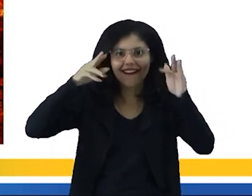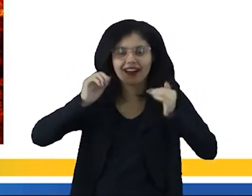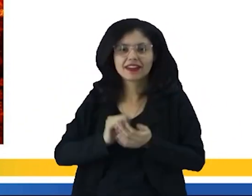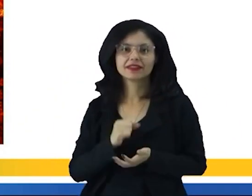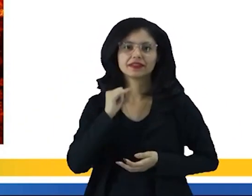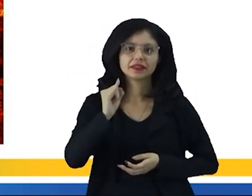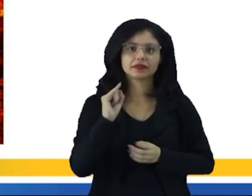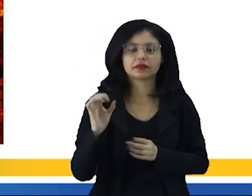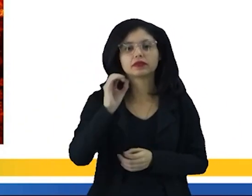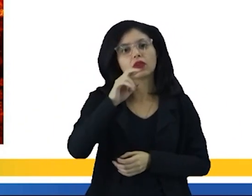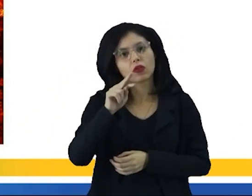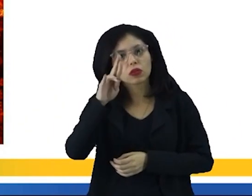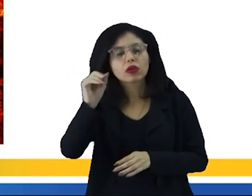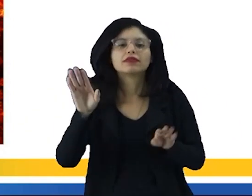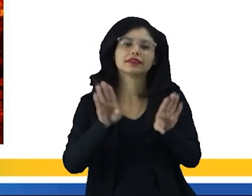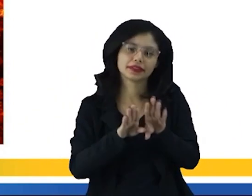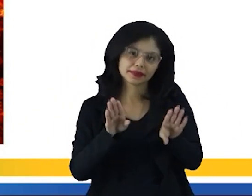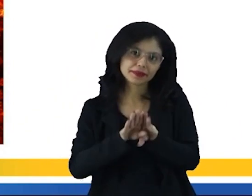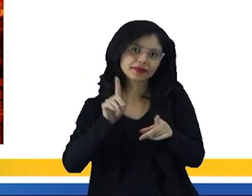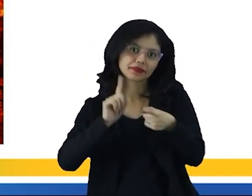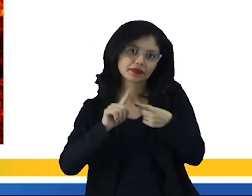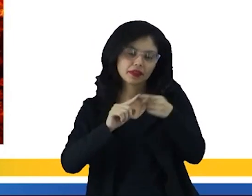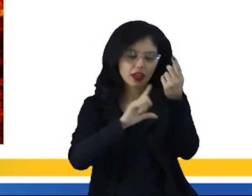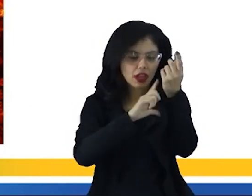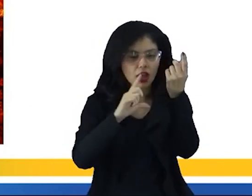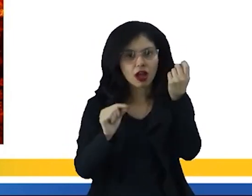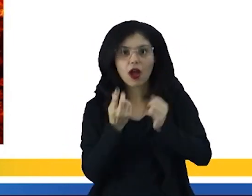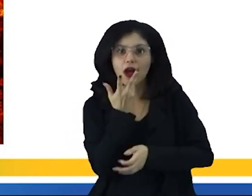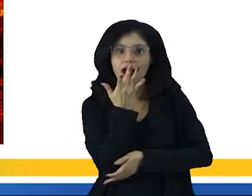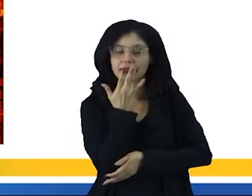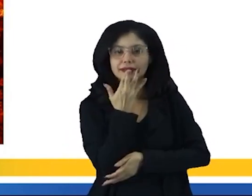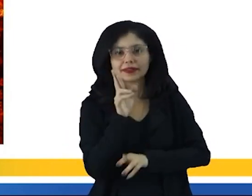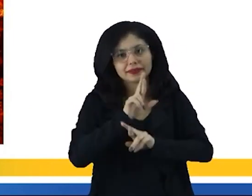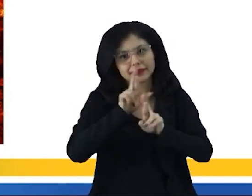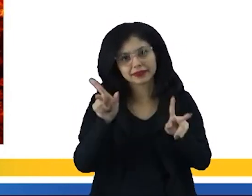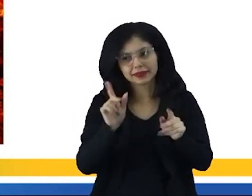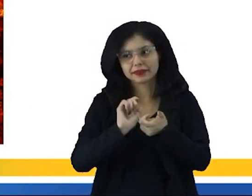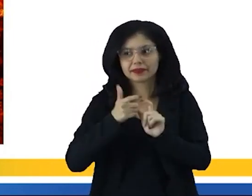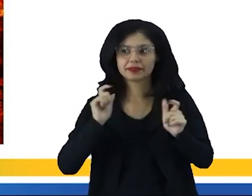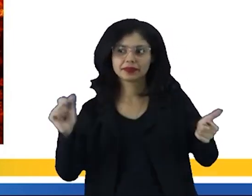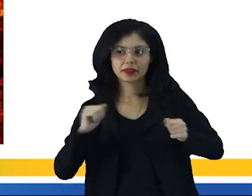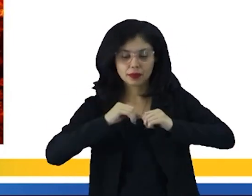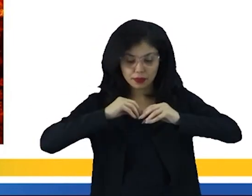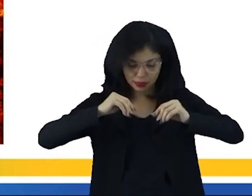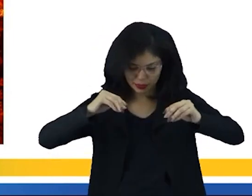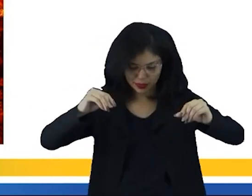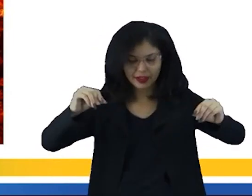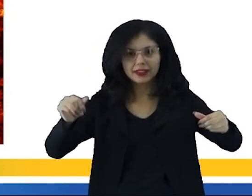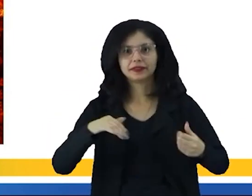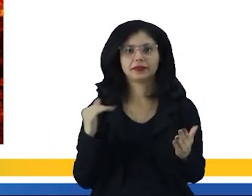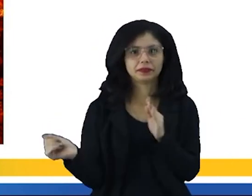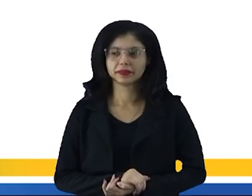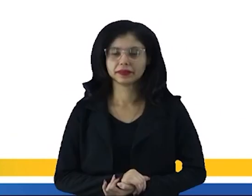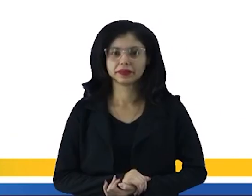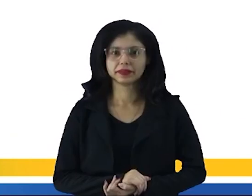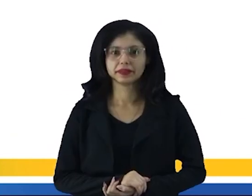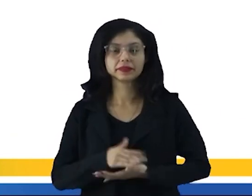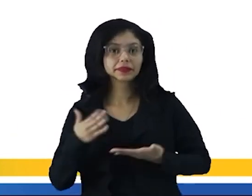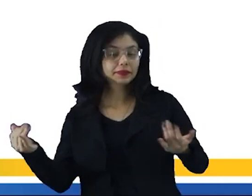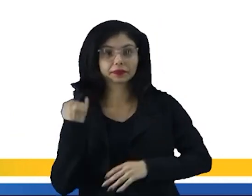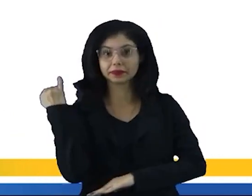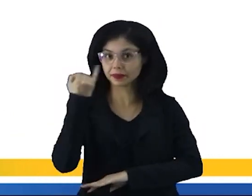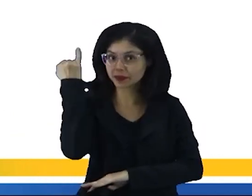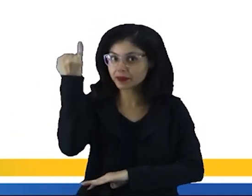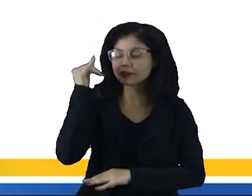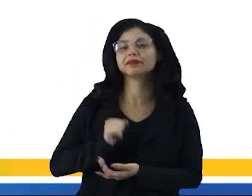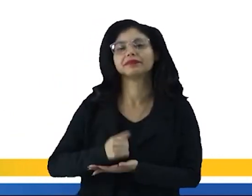for no outono também, porque a folhagem fica toda no chão fazendo um grande tapete maravilhoso. É